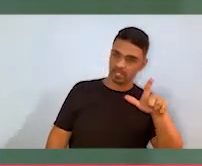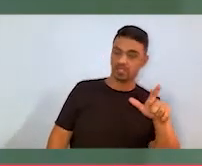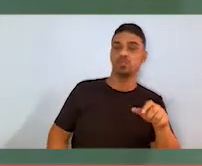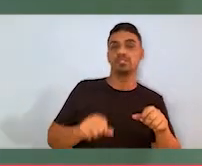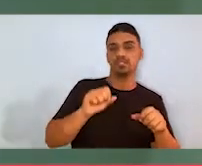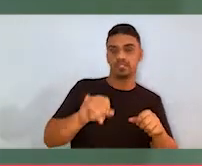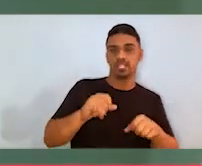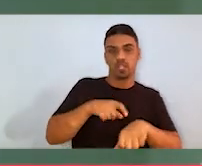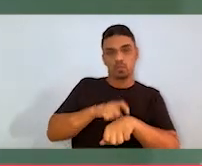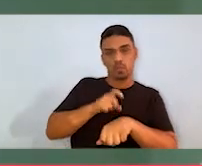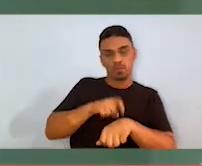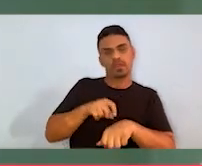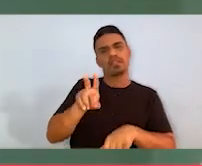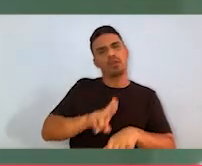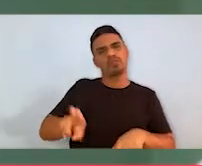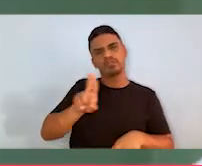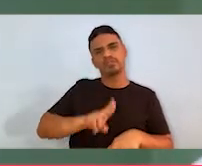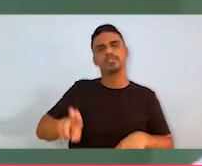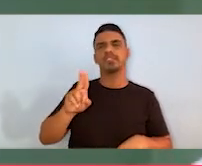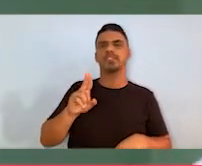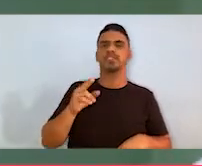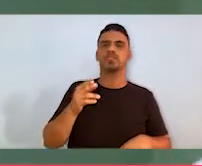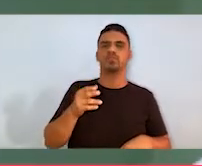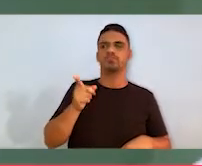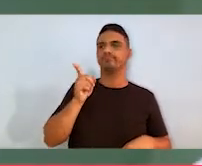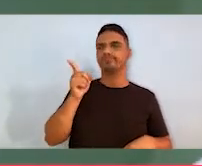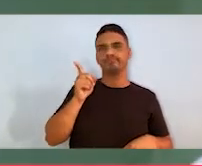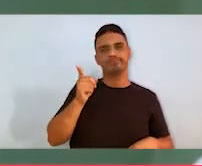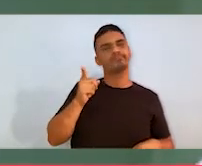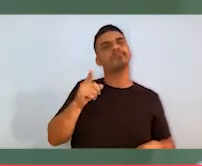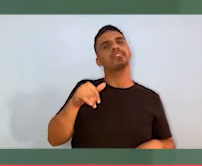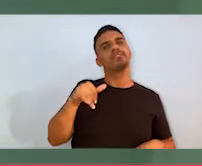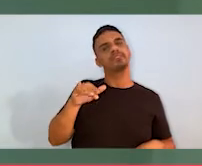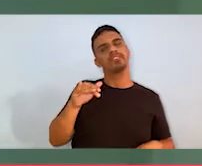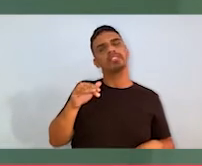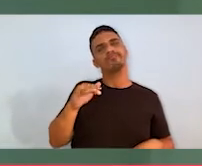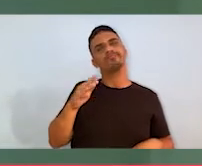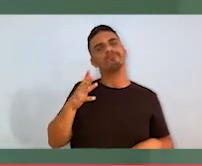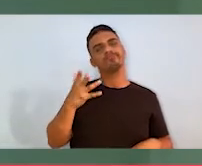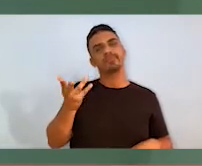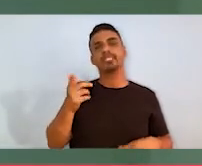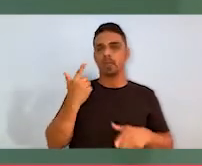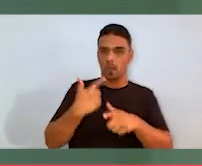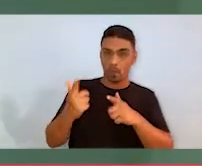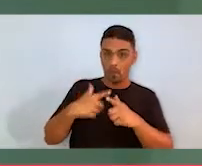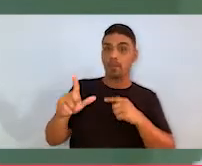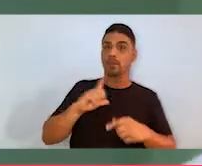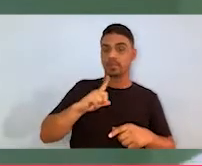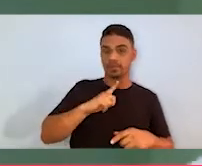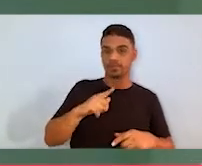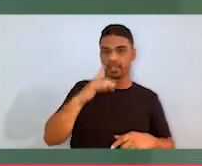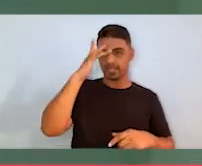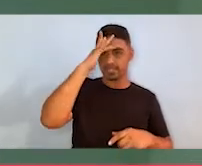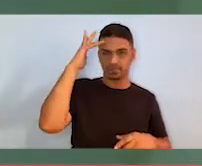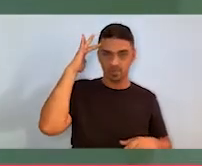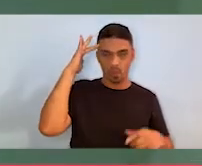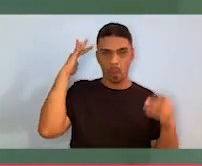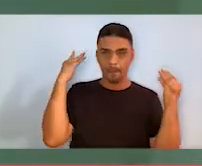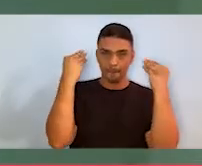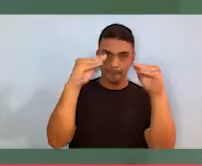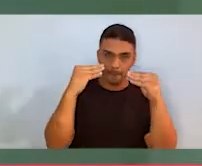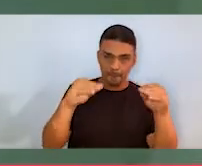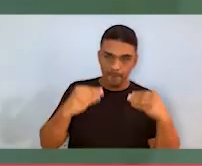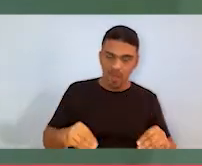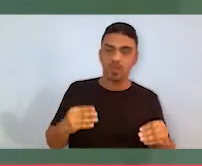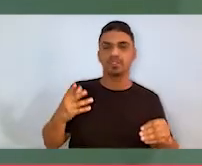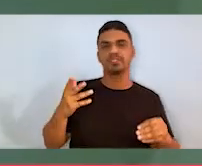do momento que a pessoa está usando demais esses efeitos, fica mascarada. E tem um outro probleminha acidente, que é o quê? A galera que posta